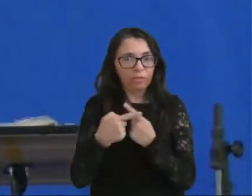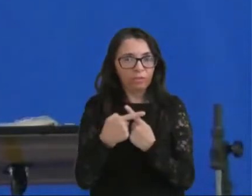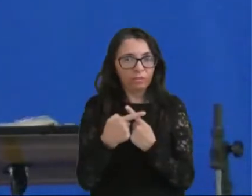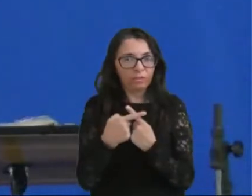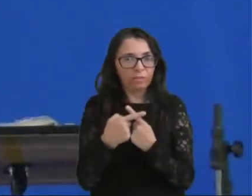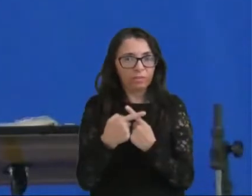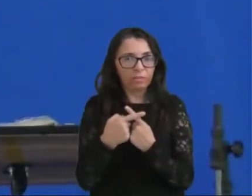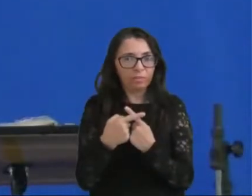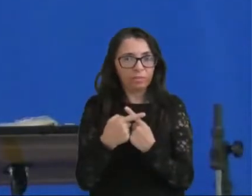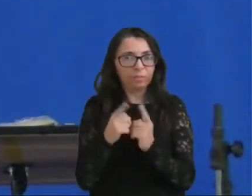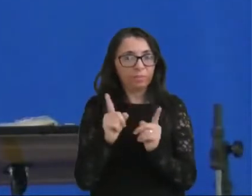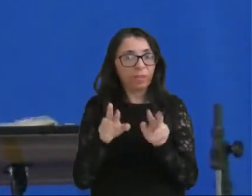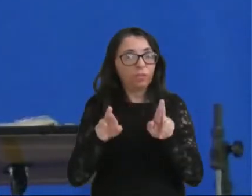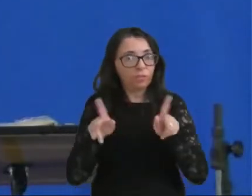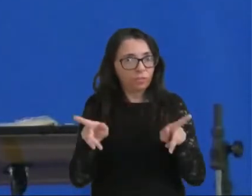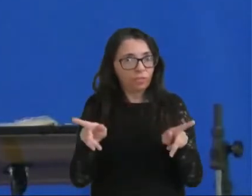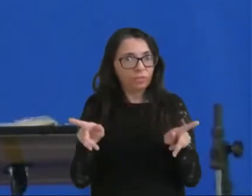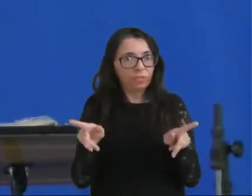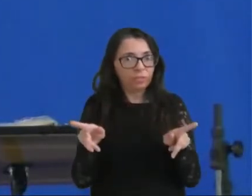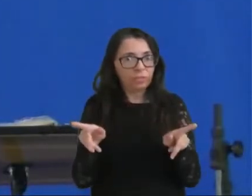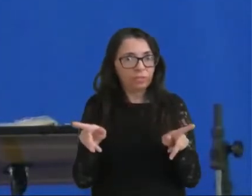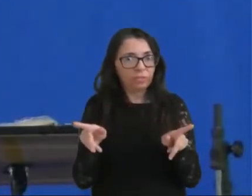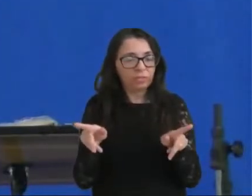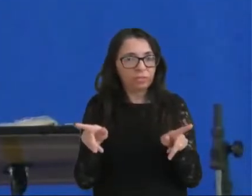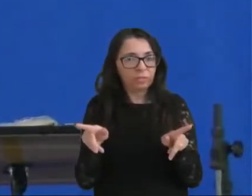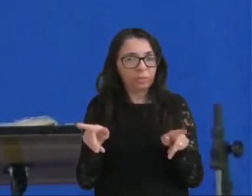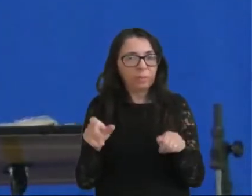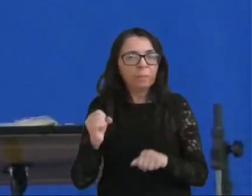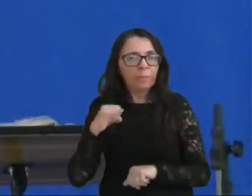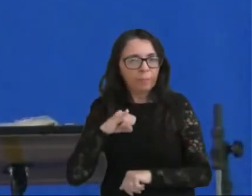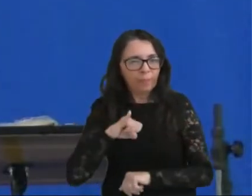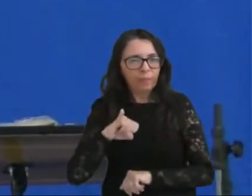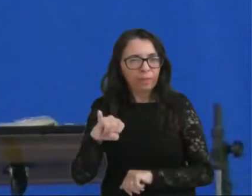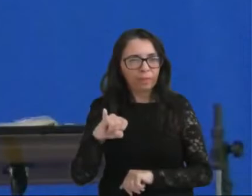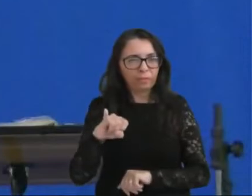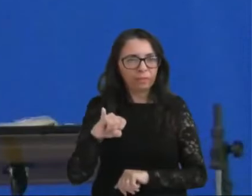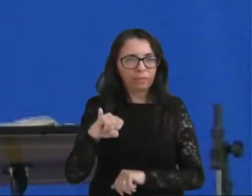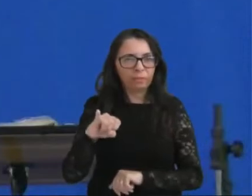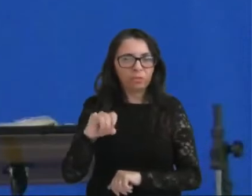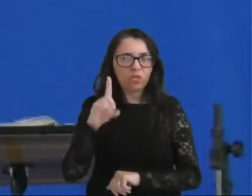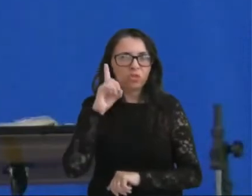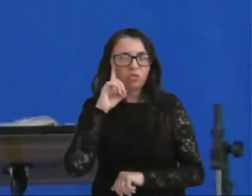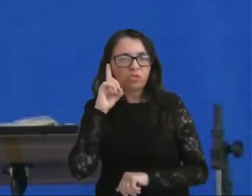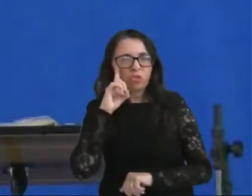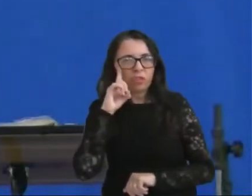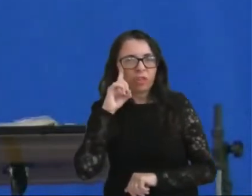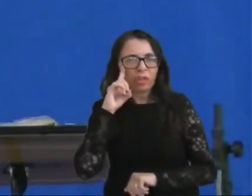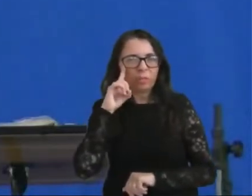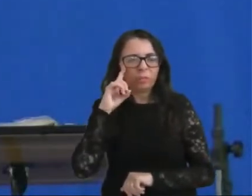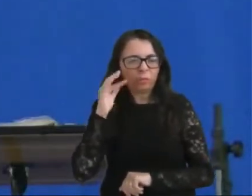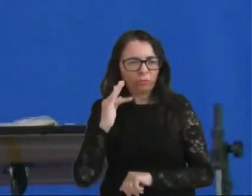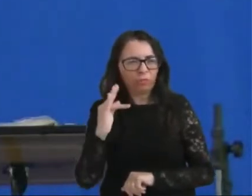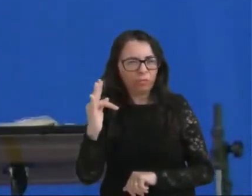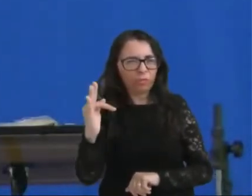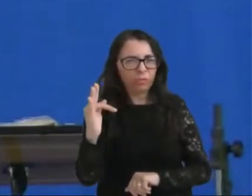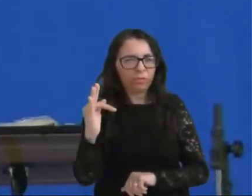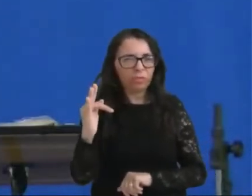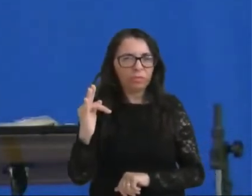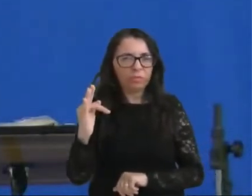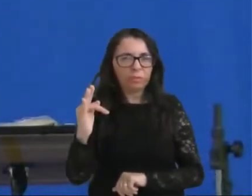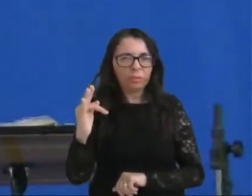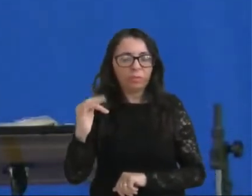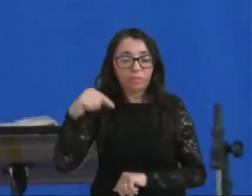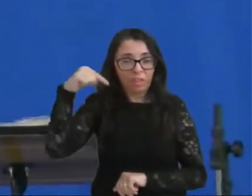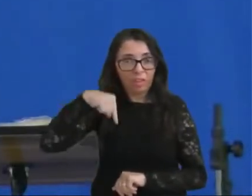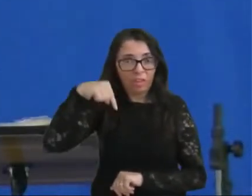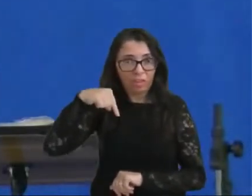vamos ter culto presencial com a igreja cheia novamente? Com aquela alegria, aquela satisfação, quando terminava o culto, como